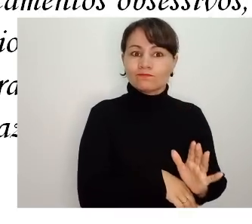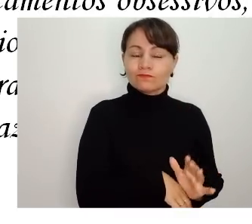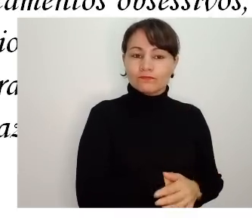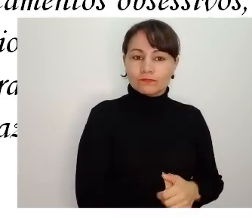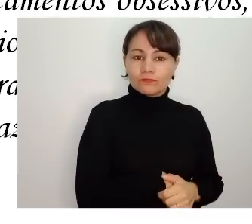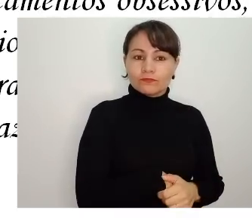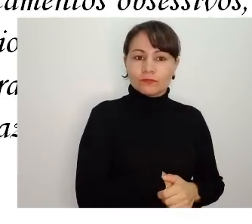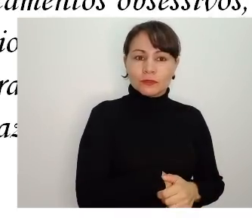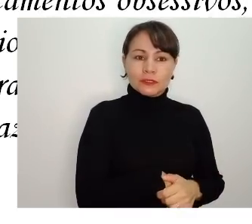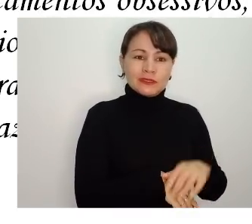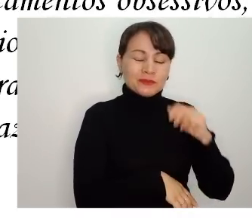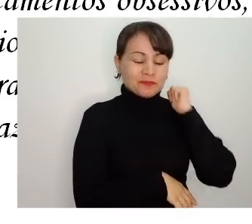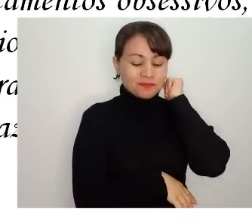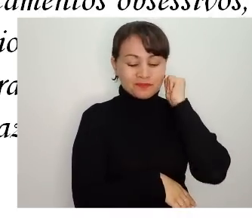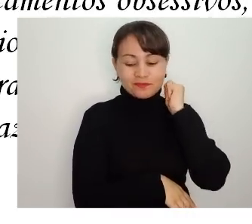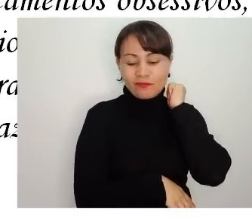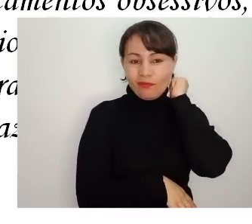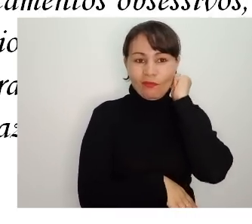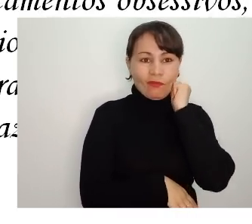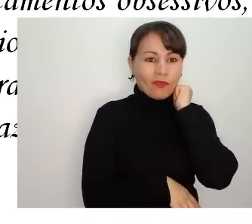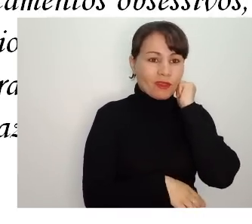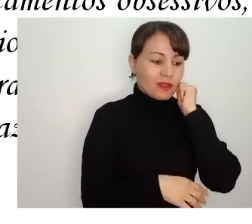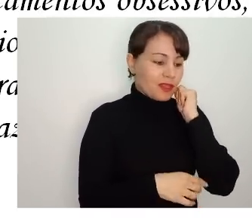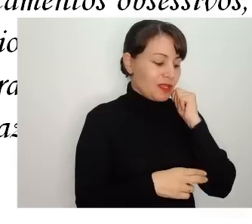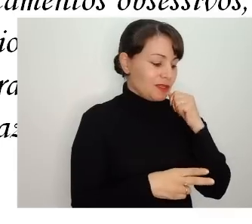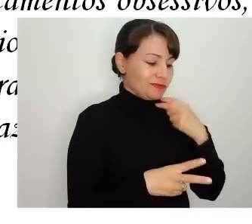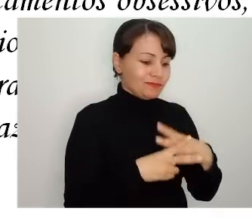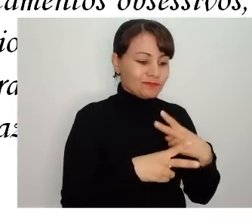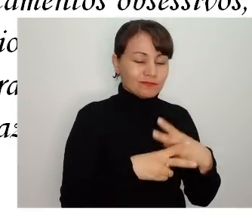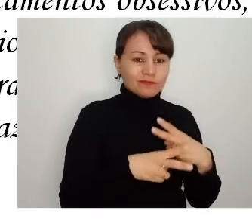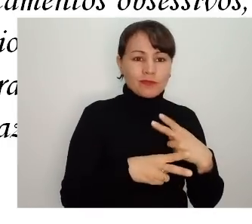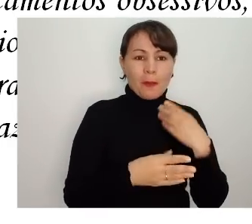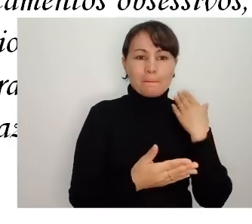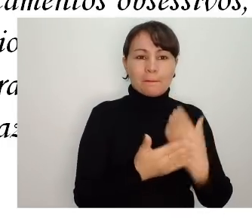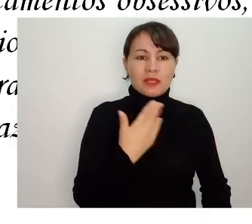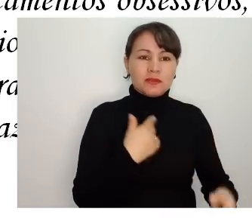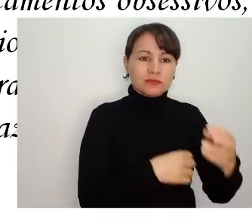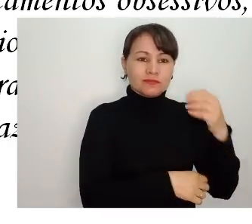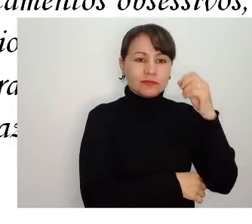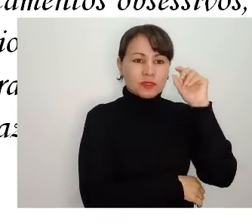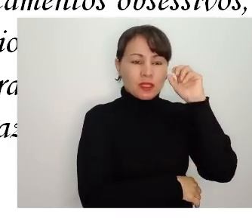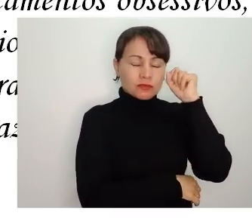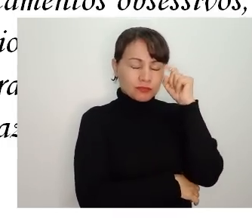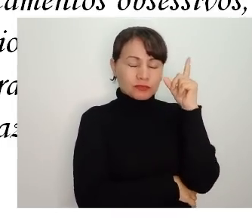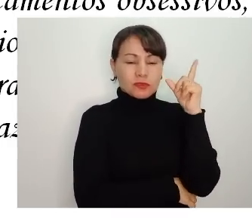agudo, tédio, privações de sono,